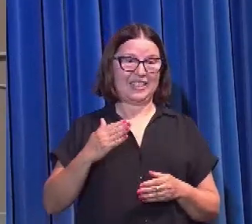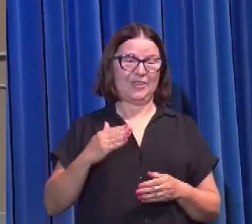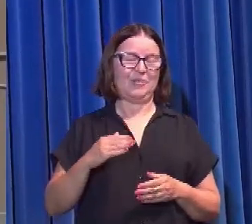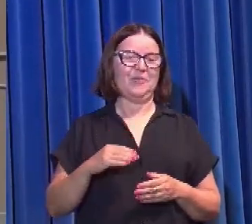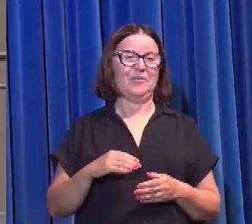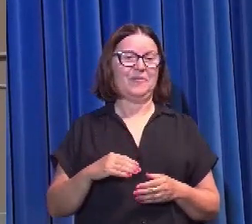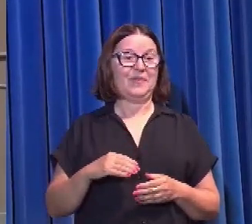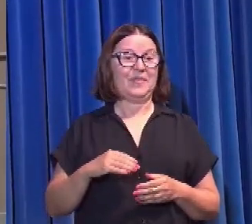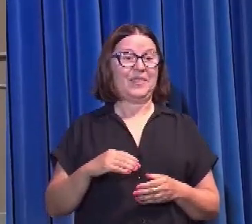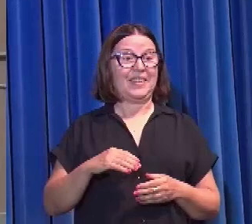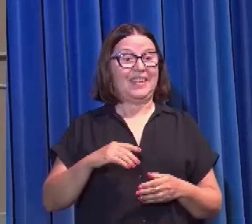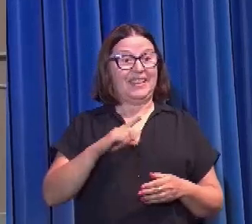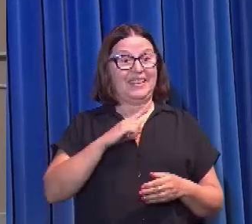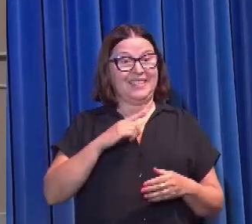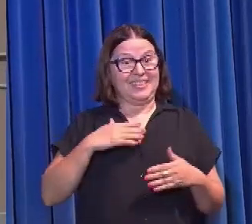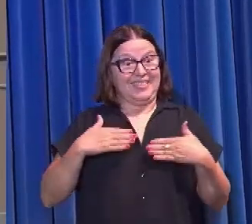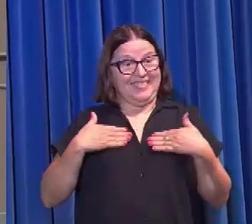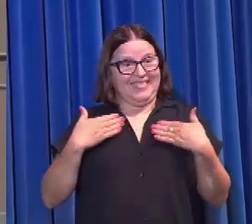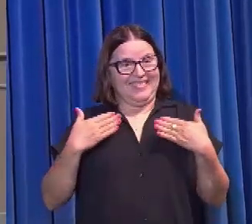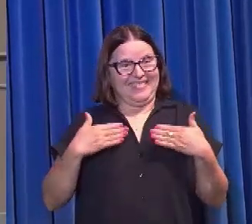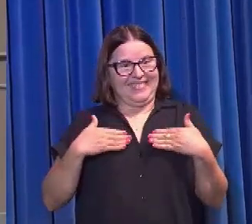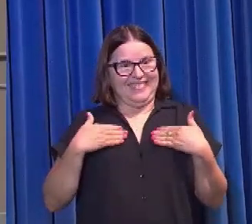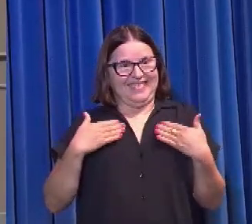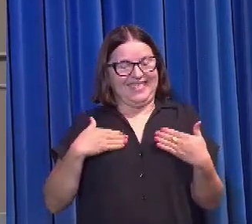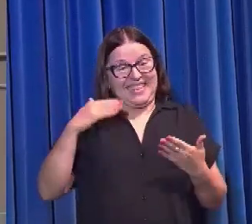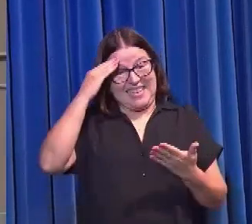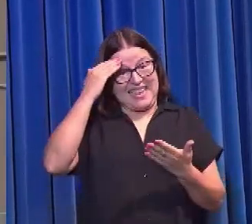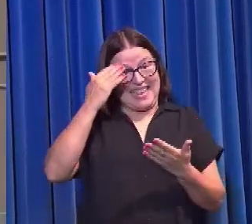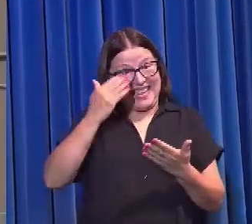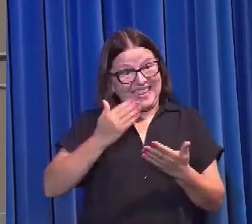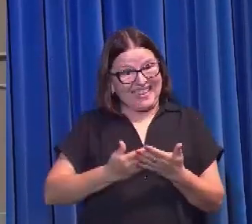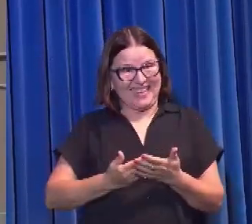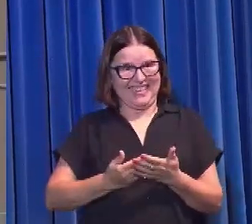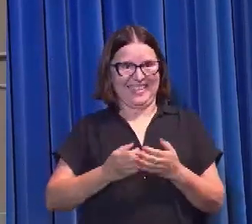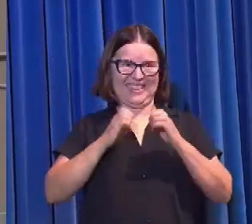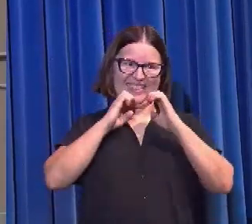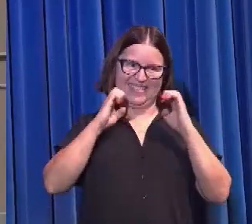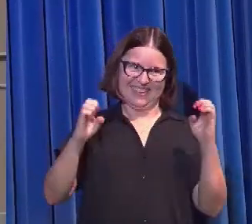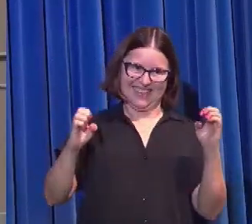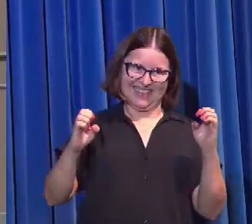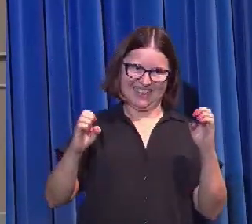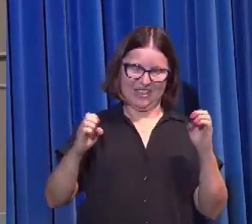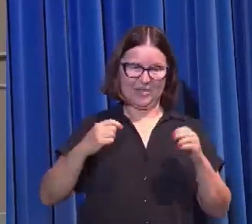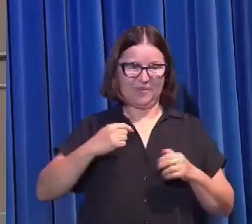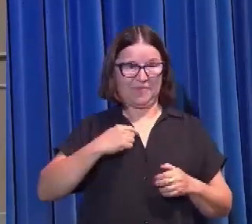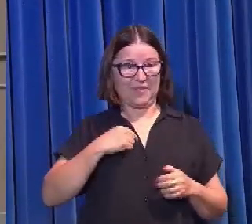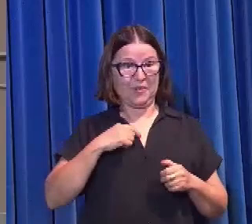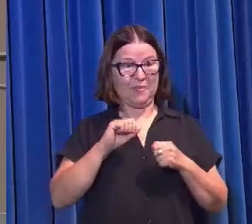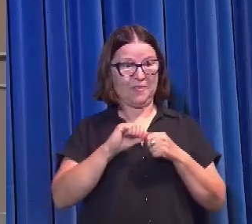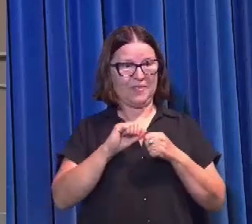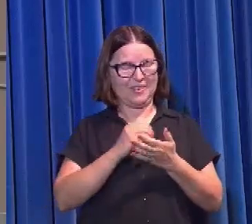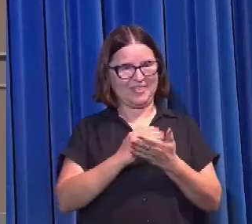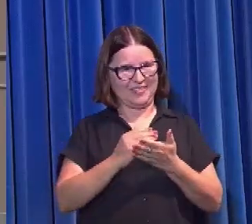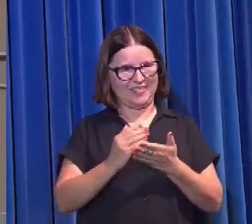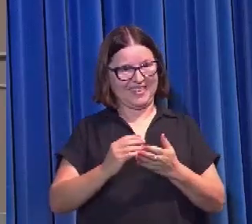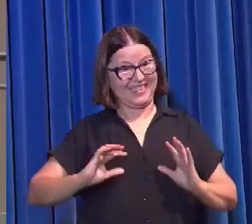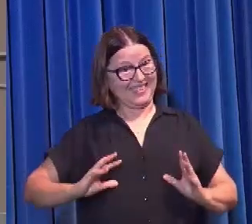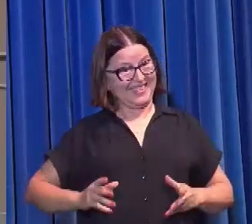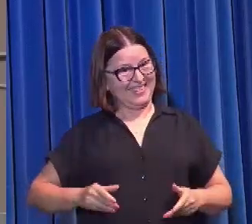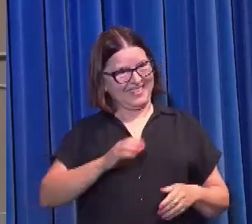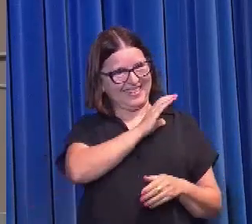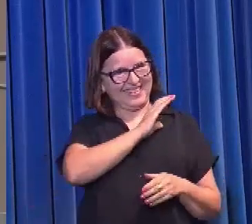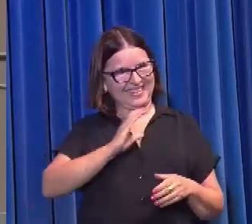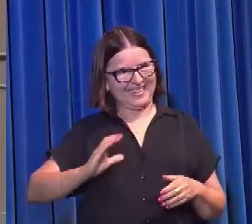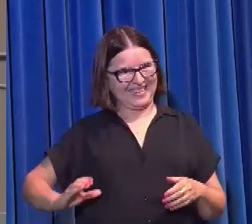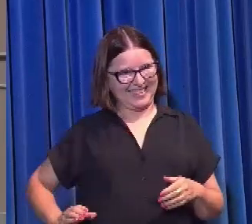tive o privilégio de crer nisso, que eu sou parte do corpo de Cristo. Desde